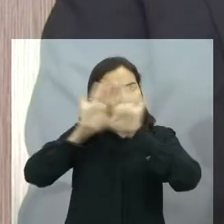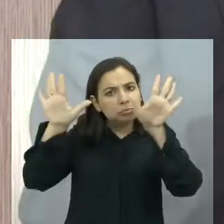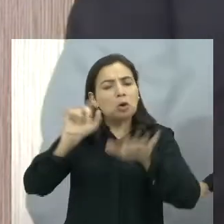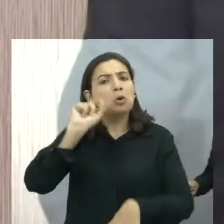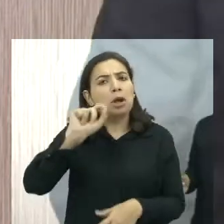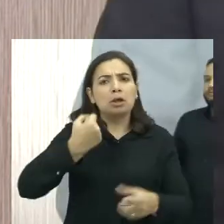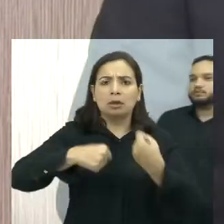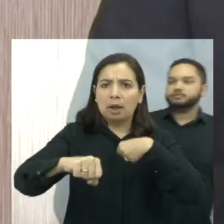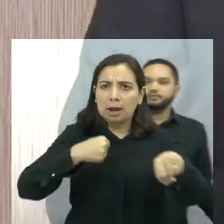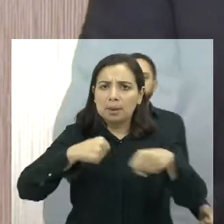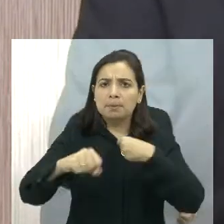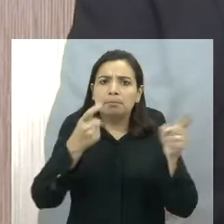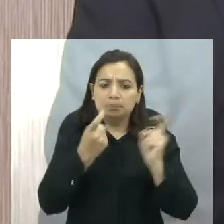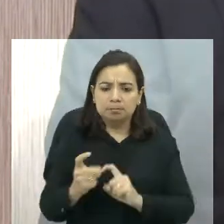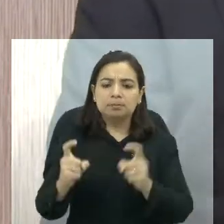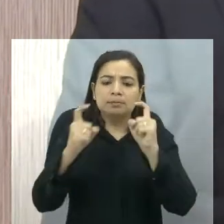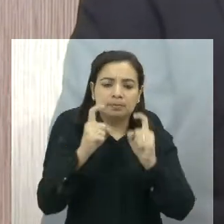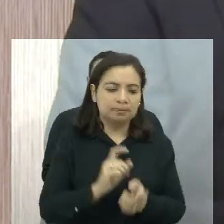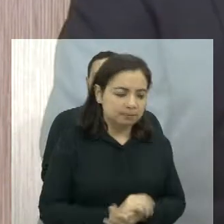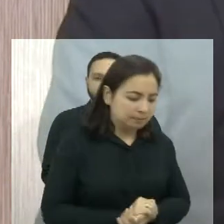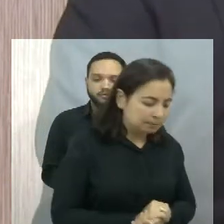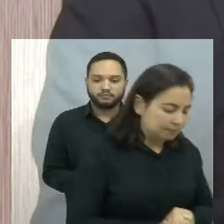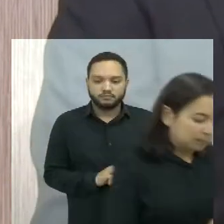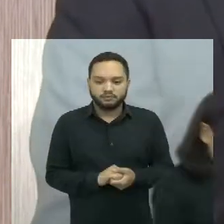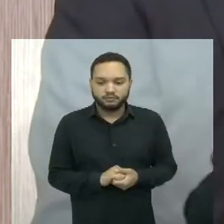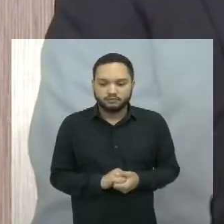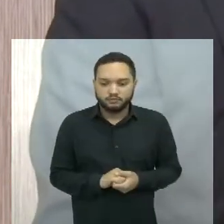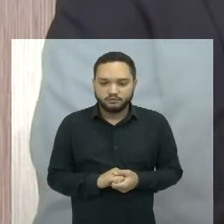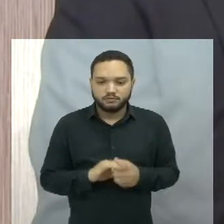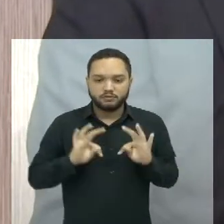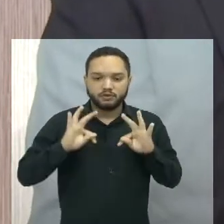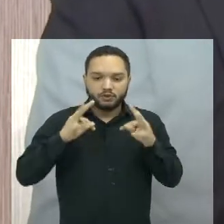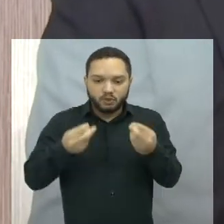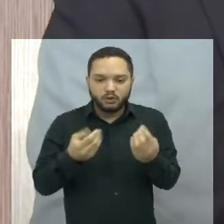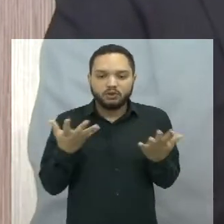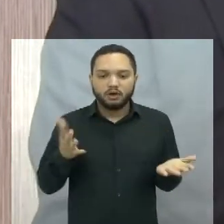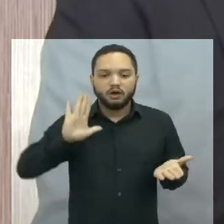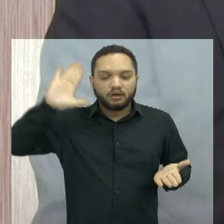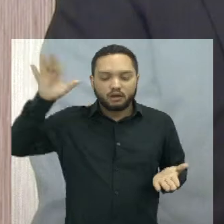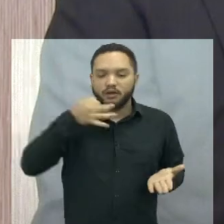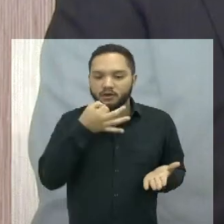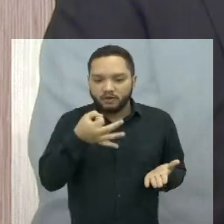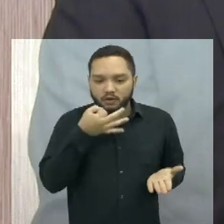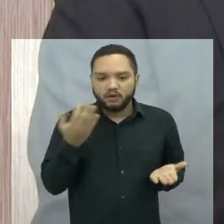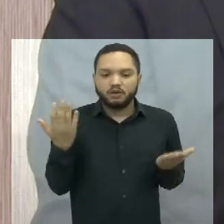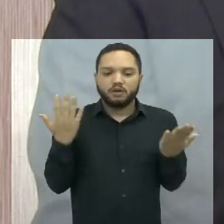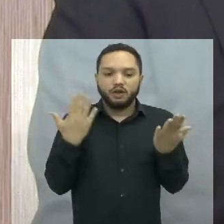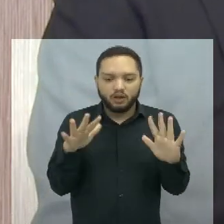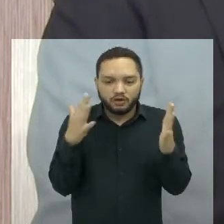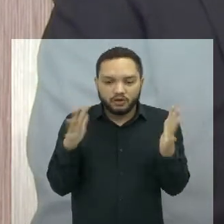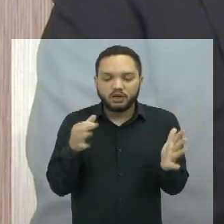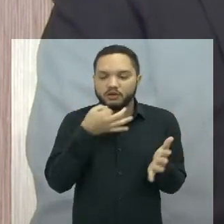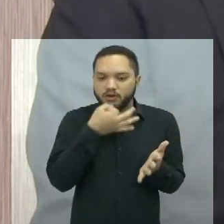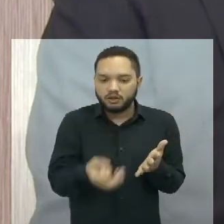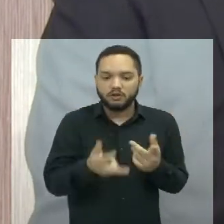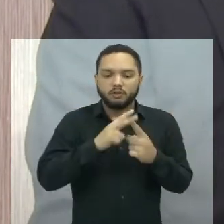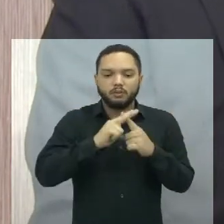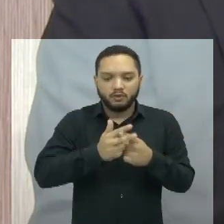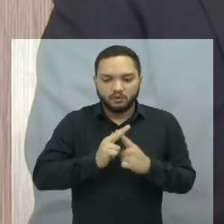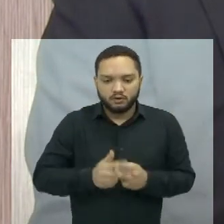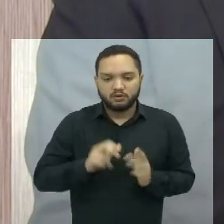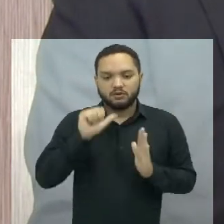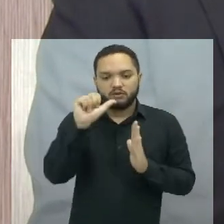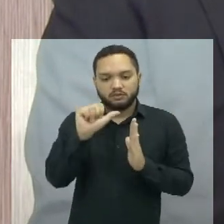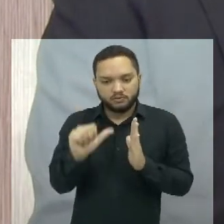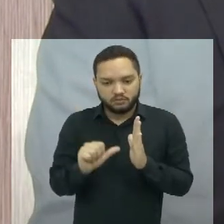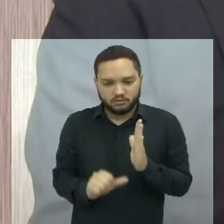debate, que todos que quiseram se manifestar, fazendo críticas, elogiando, sugerindo modificações,